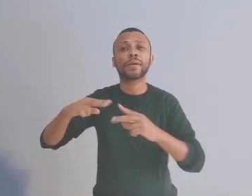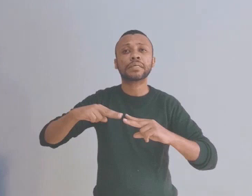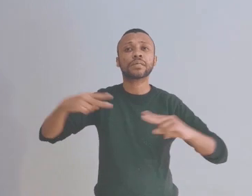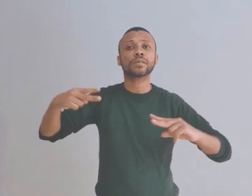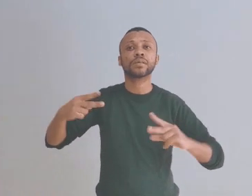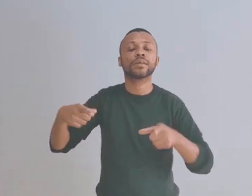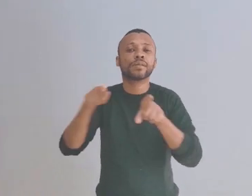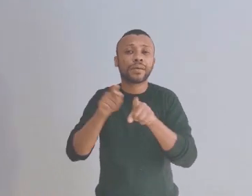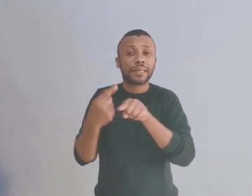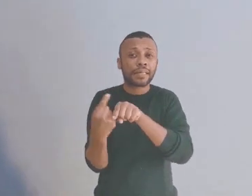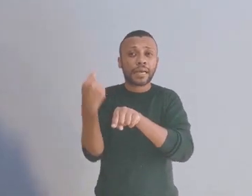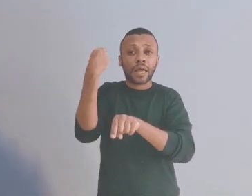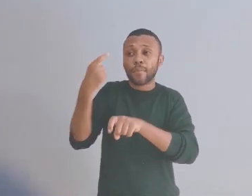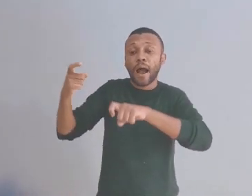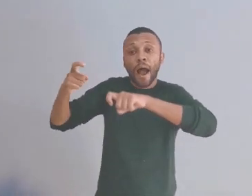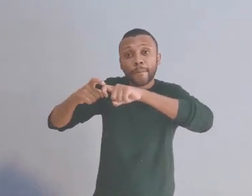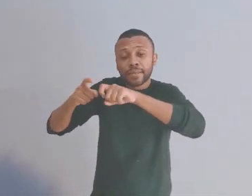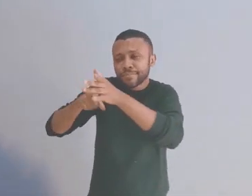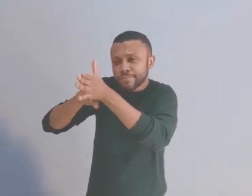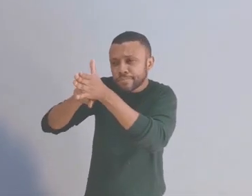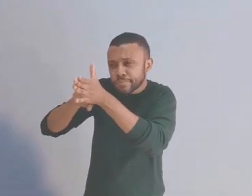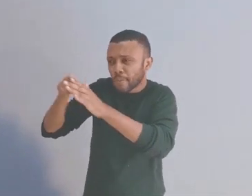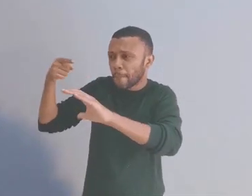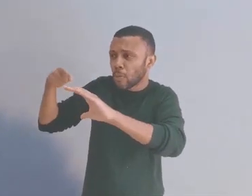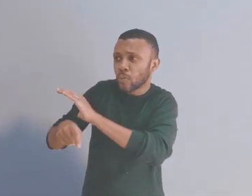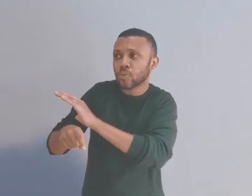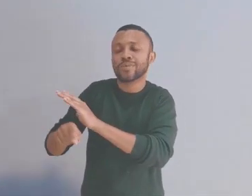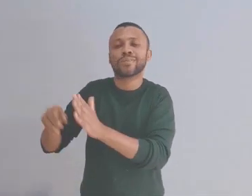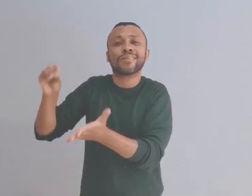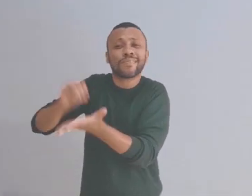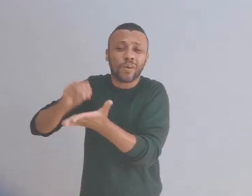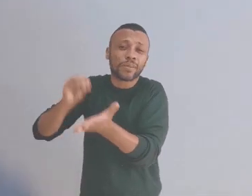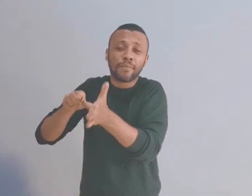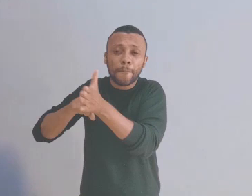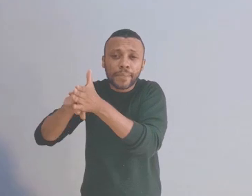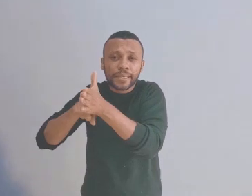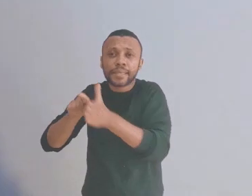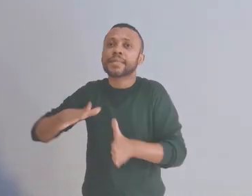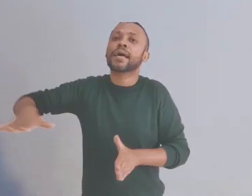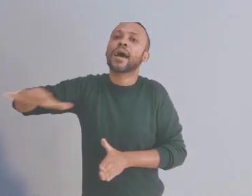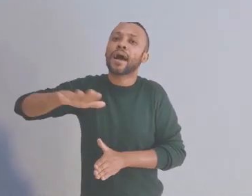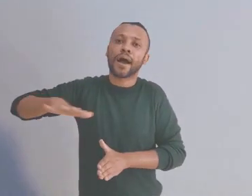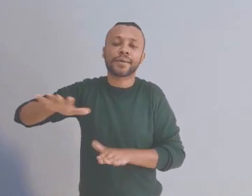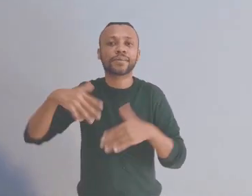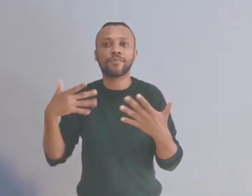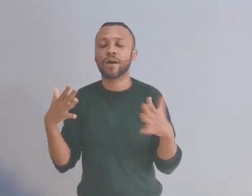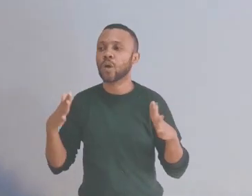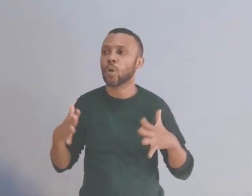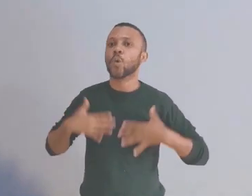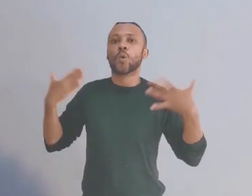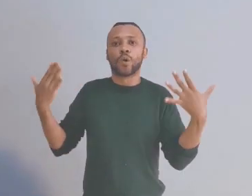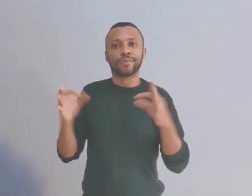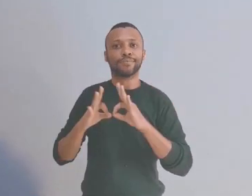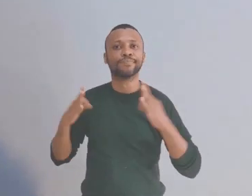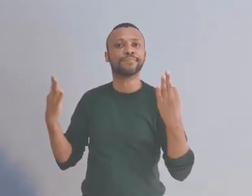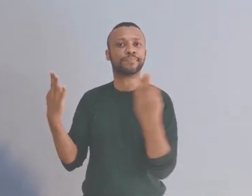também não estava tão bem, mas já estava bastante desenvolvida como anos atrás. Só que foi um baque com meus pais.